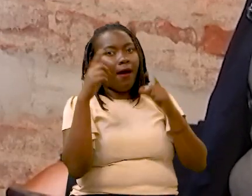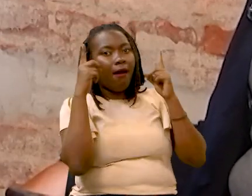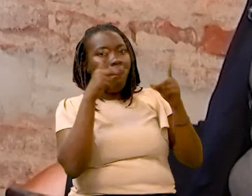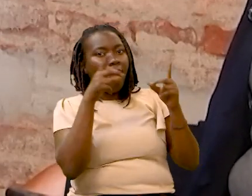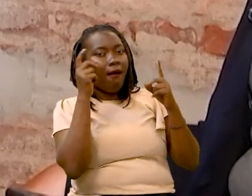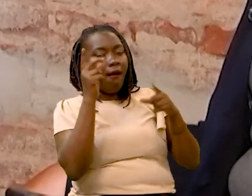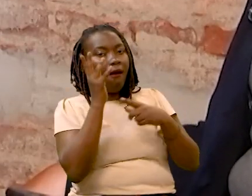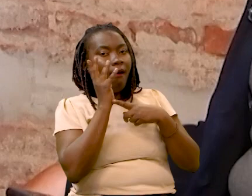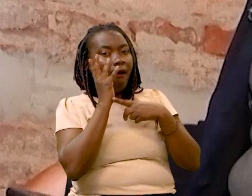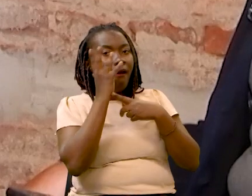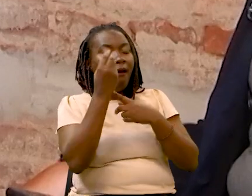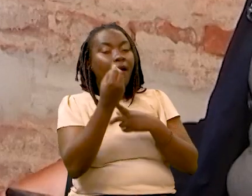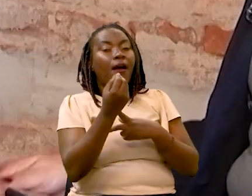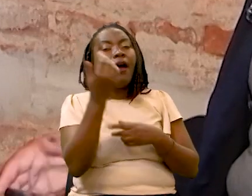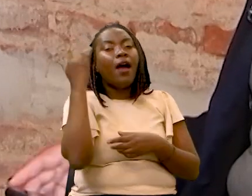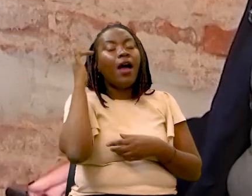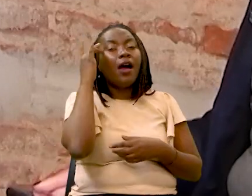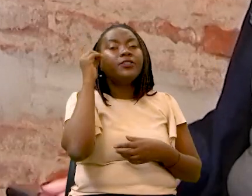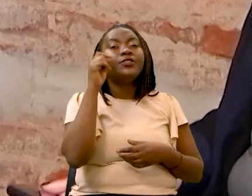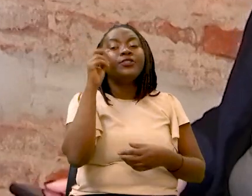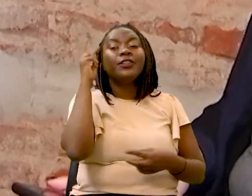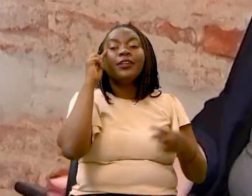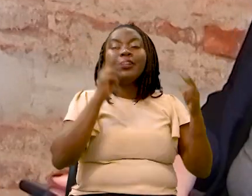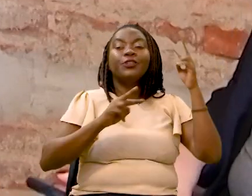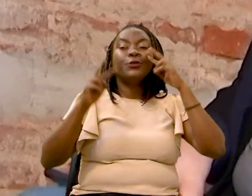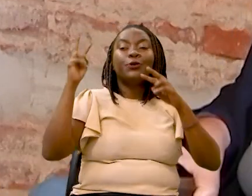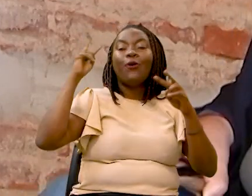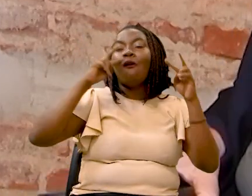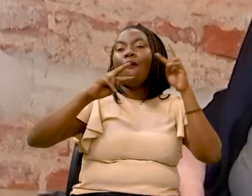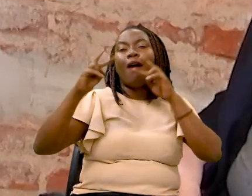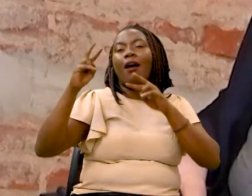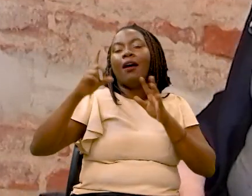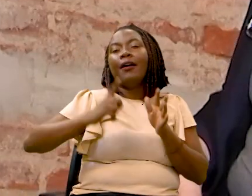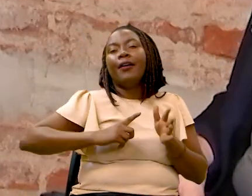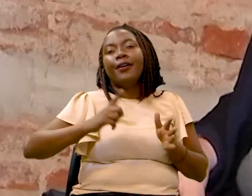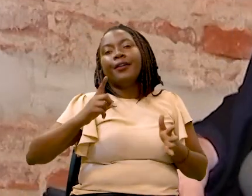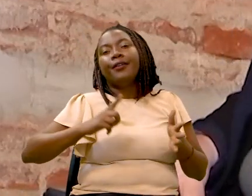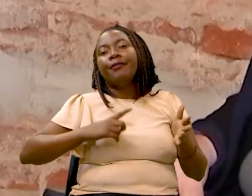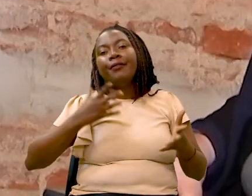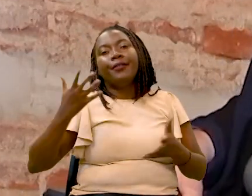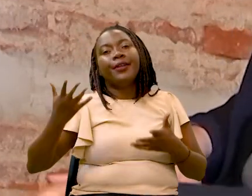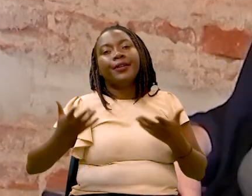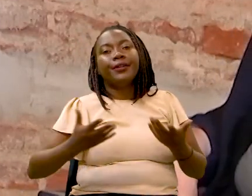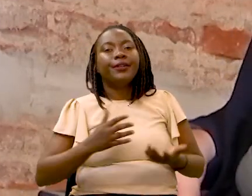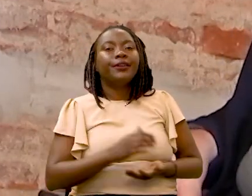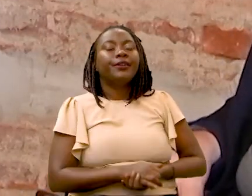a arte deles, e eu acho que esse olhar que a gente tem de